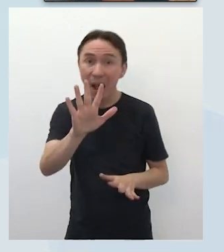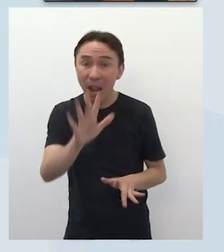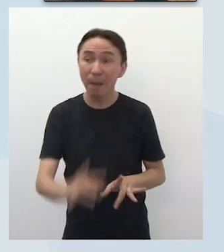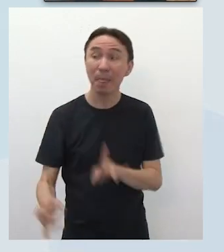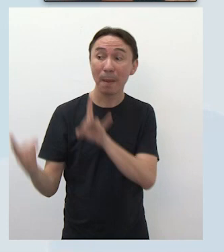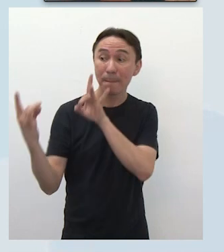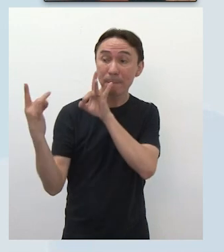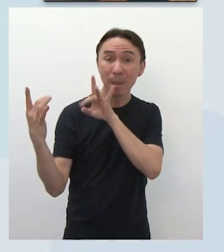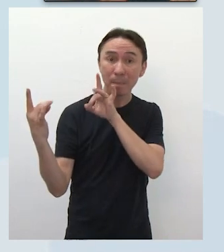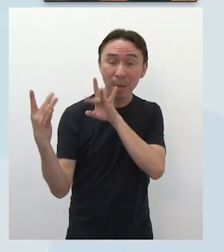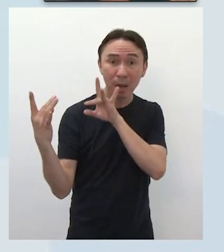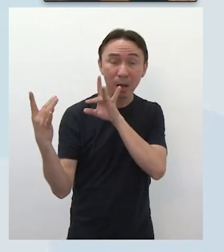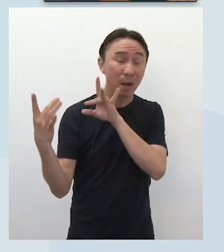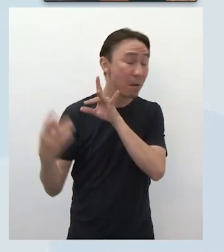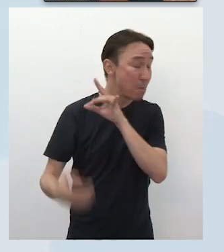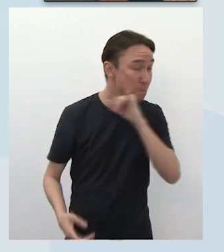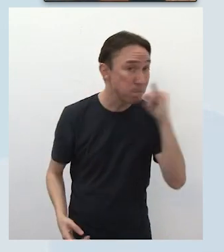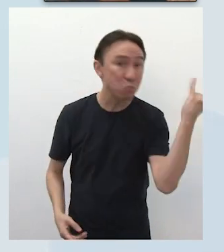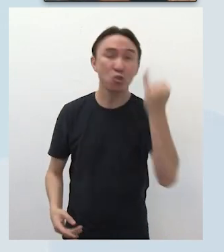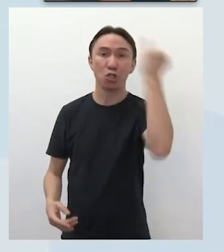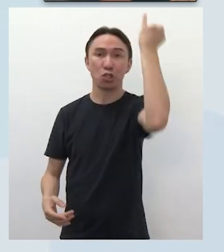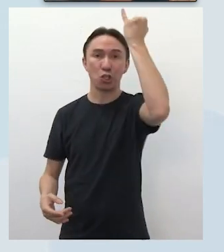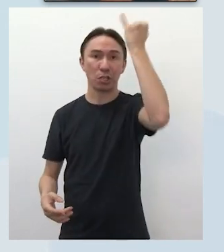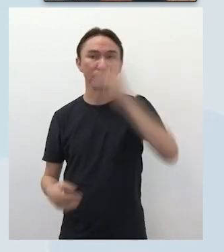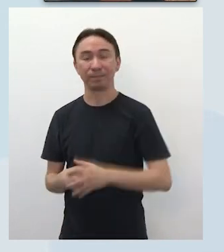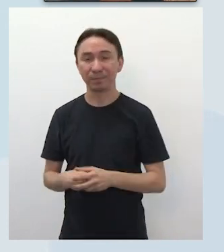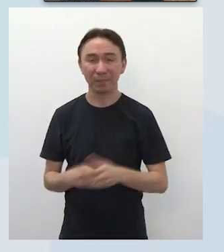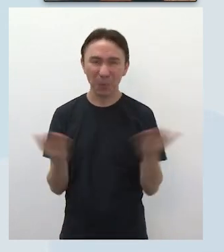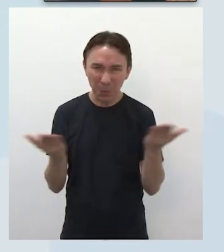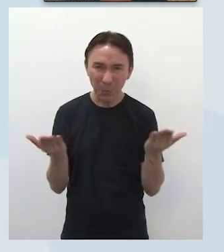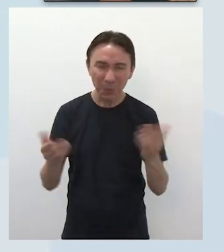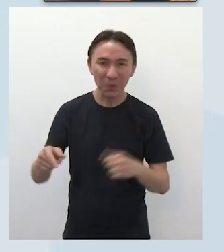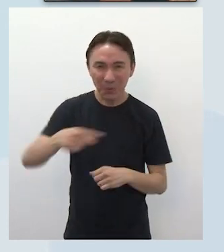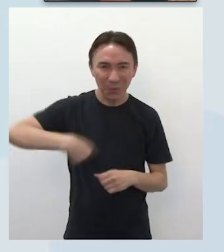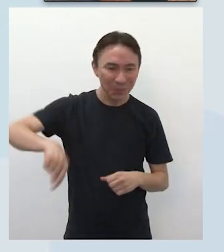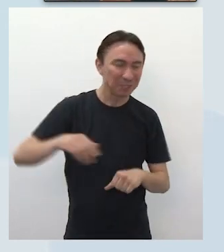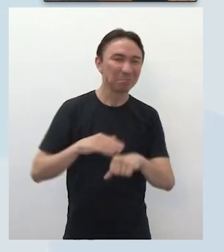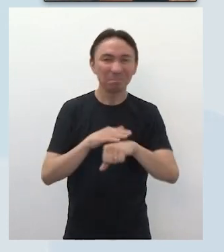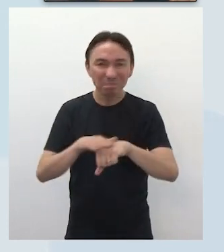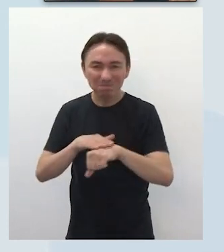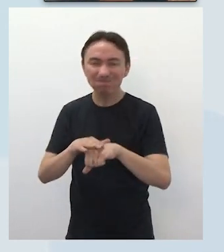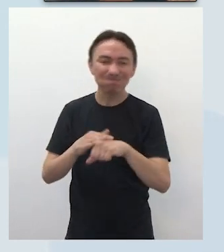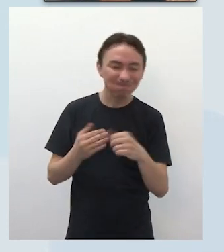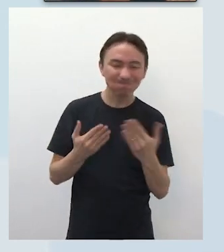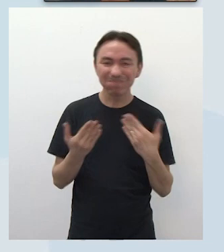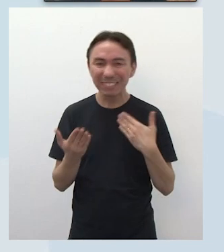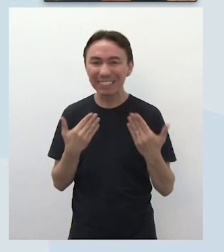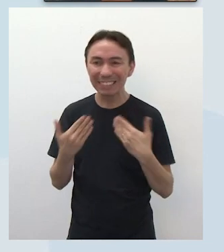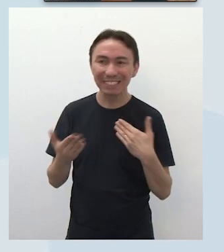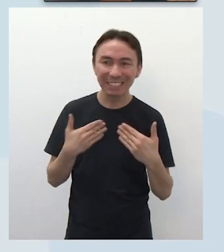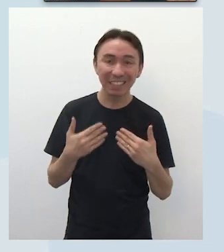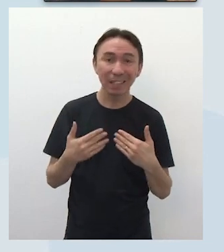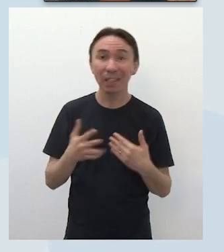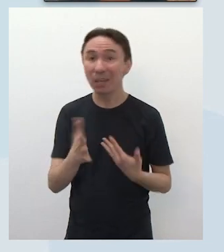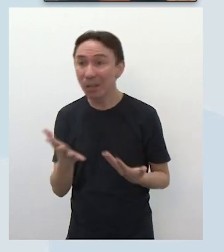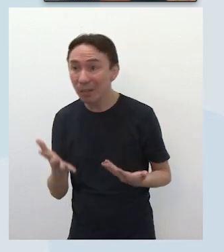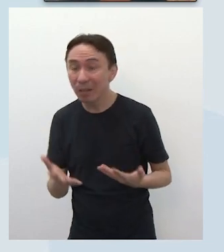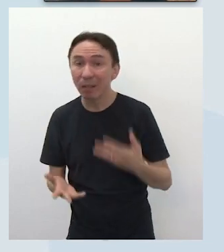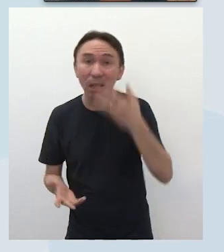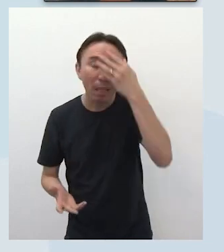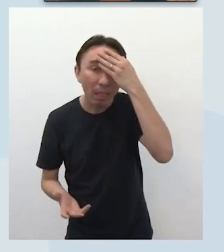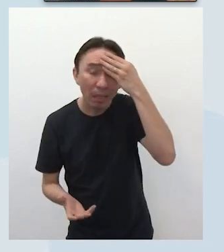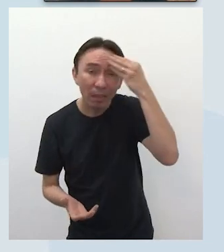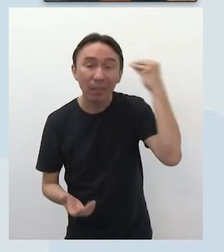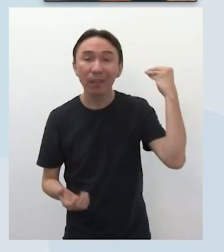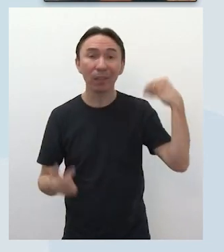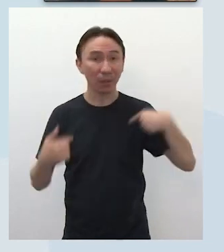né? Então, assim, eu queria para a gente começar a esquentar a nossa prosa, né, Silene? Porque você esqueceu de falar que eu sou uma mineira de Poços